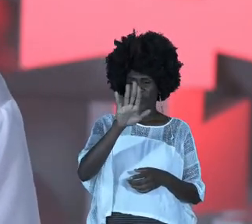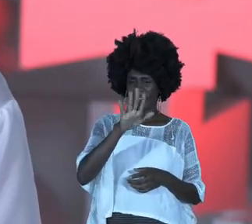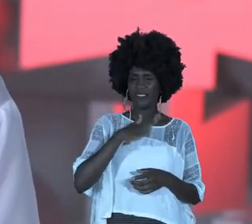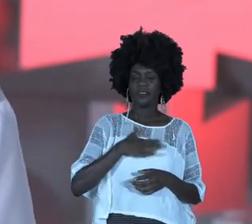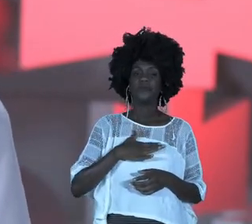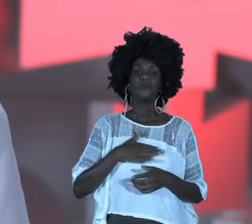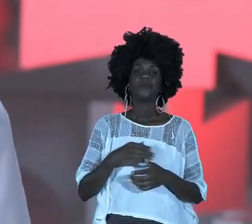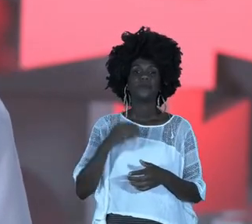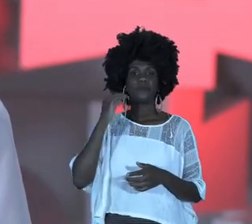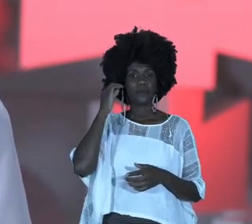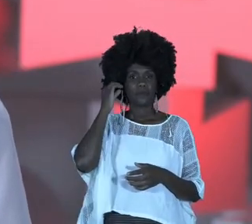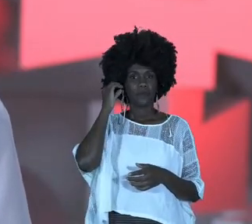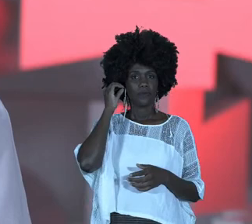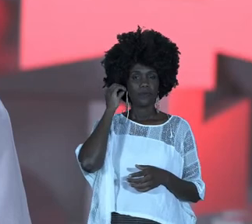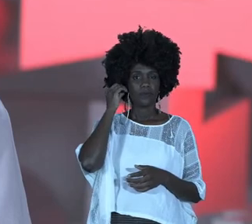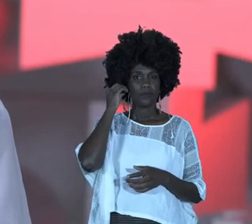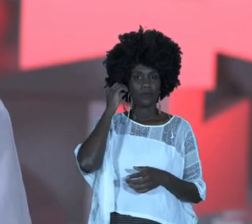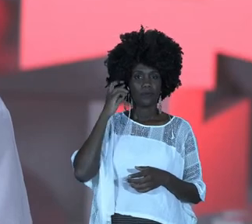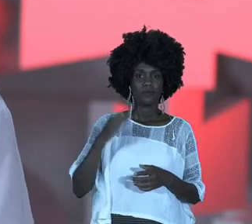Então,